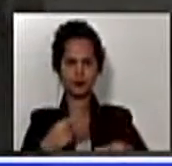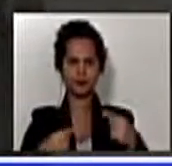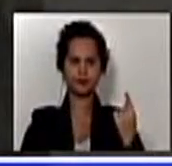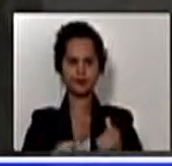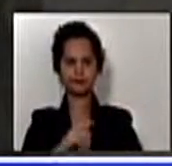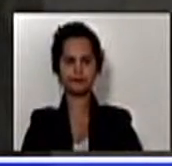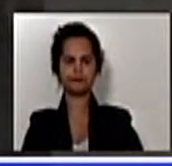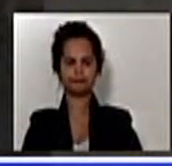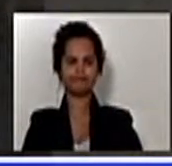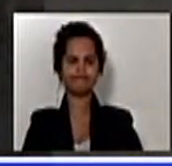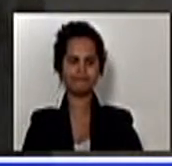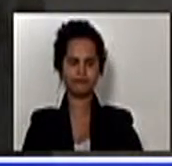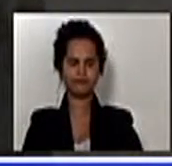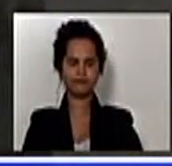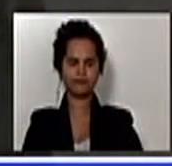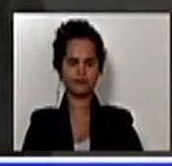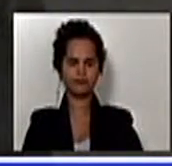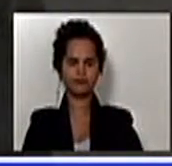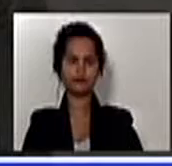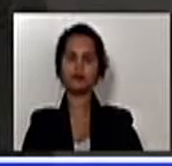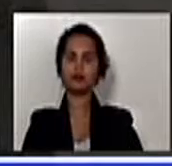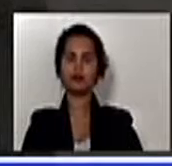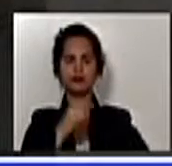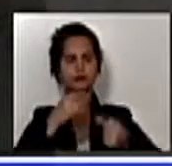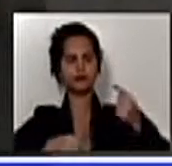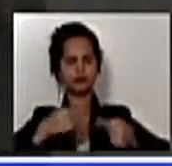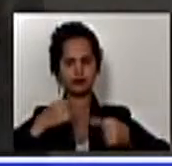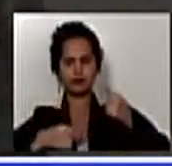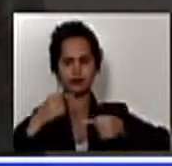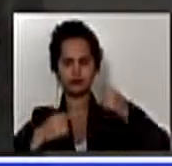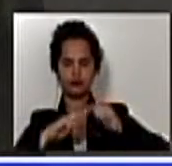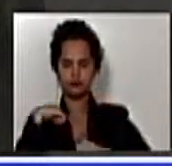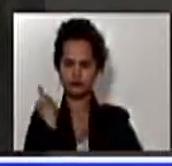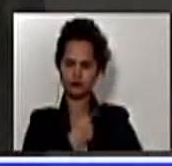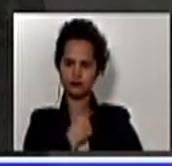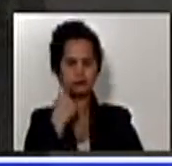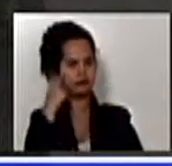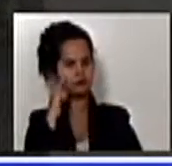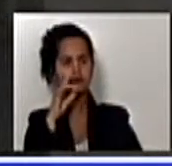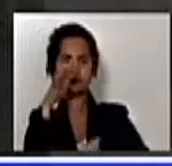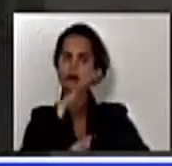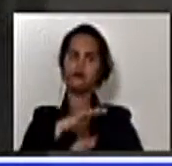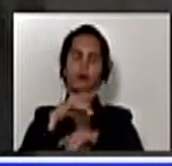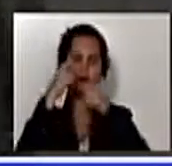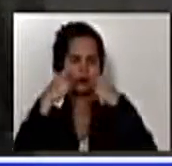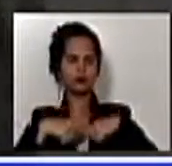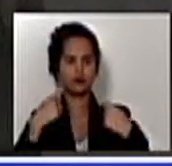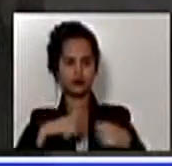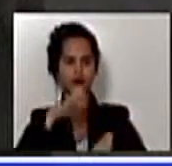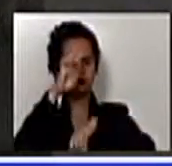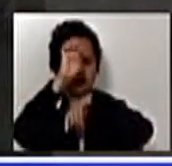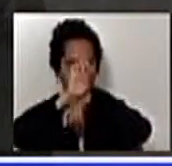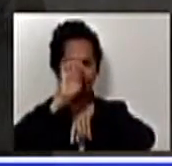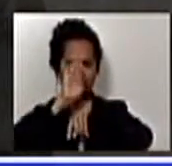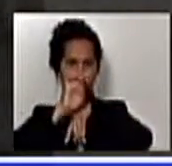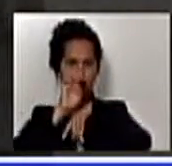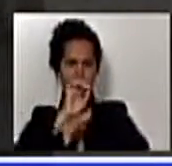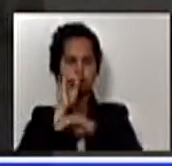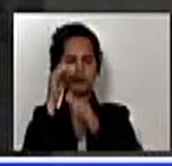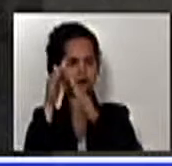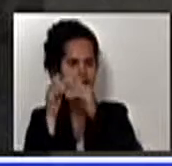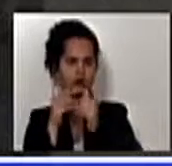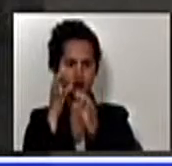assunto tem sido bastante debatido e agora chegou o momento de a gente formalizar. Então, o Estado vai formalizar o